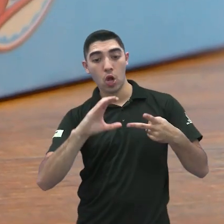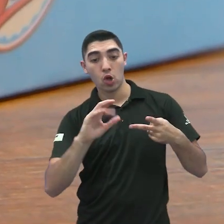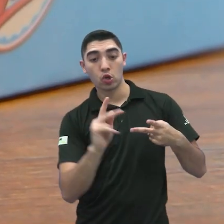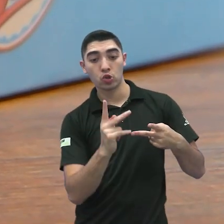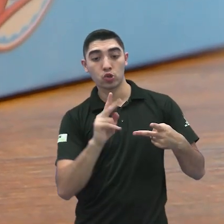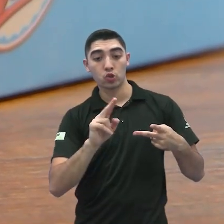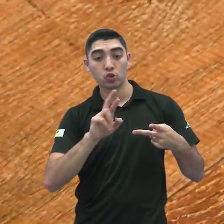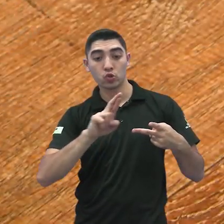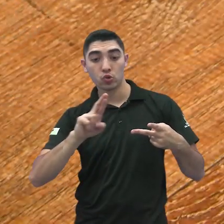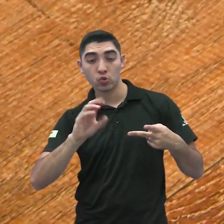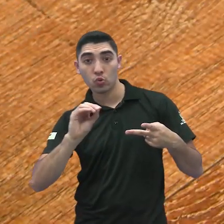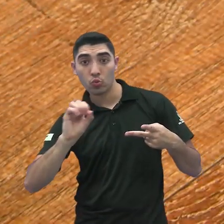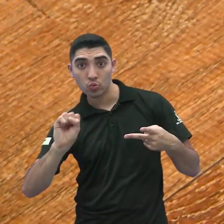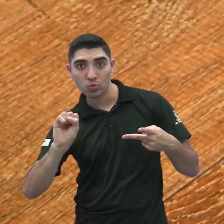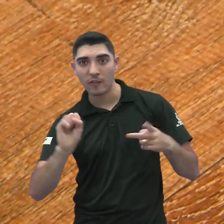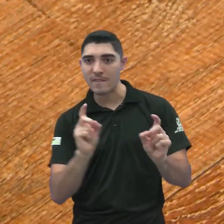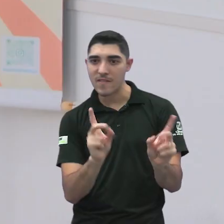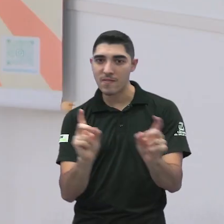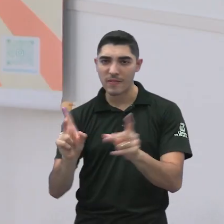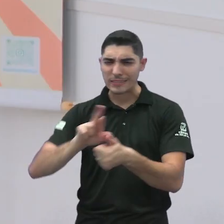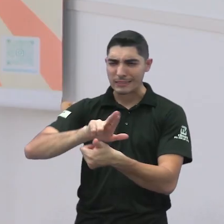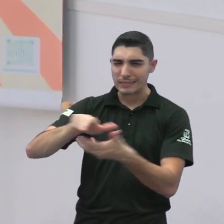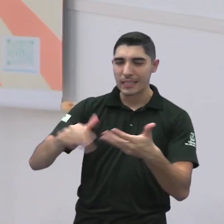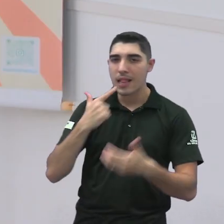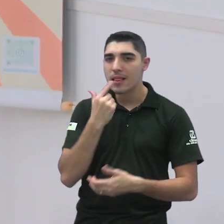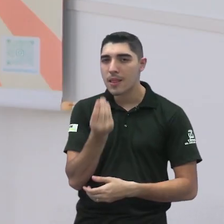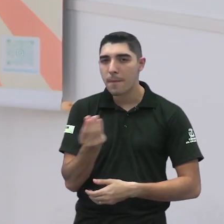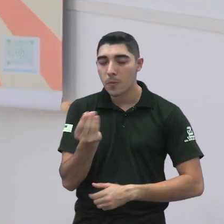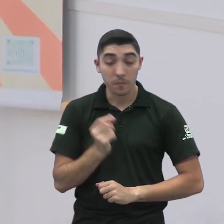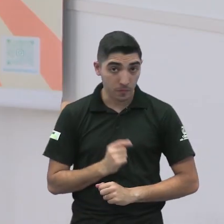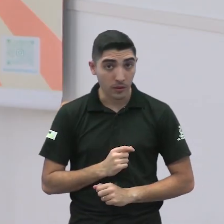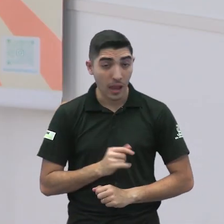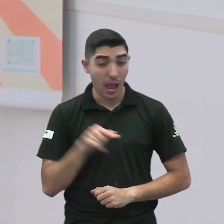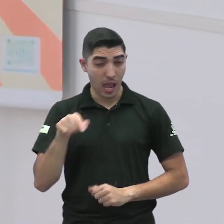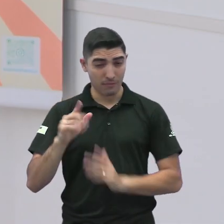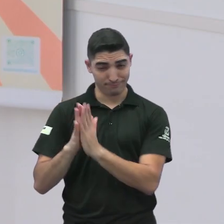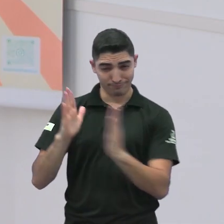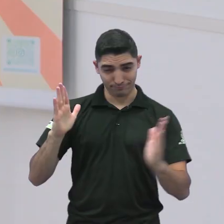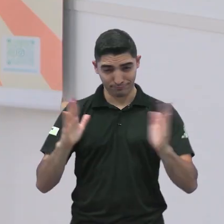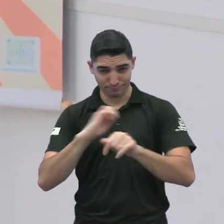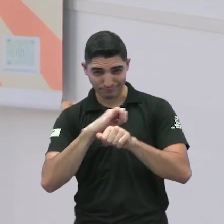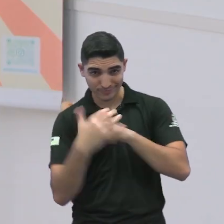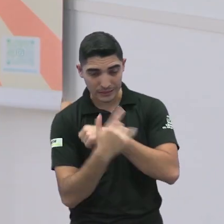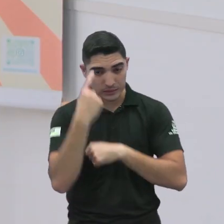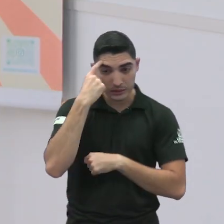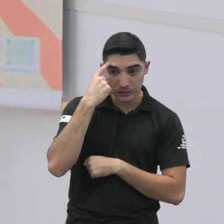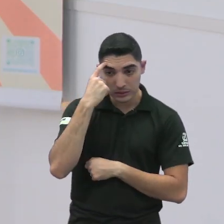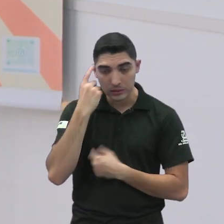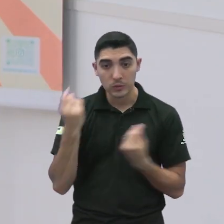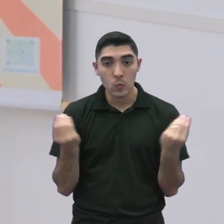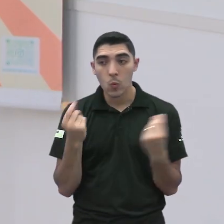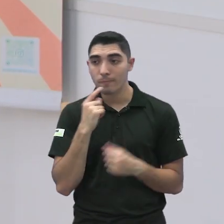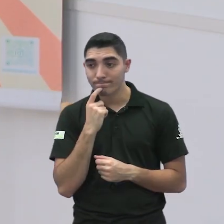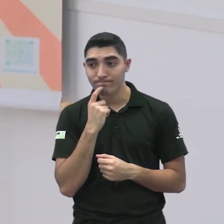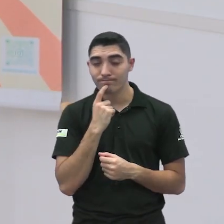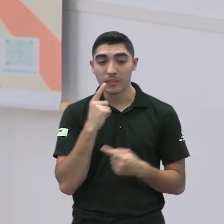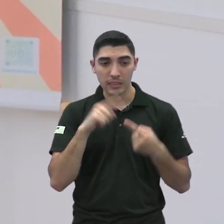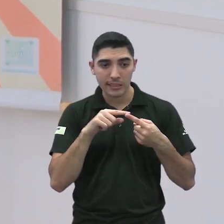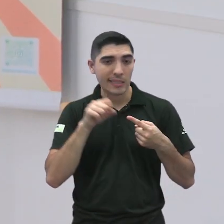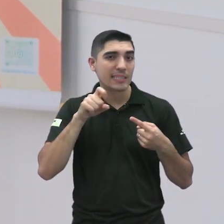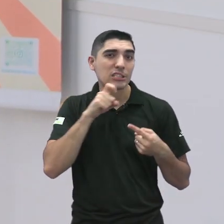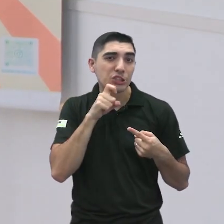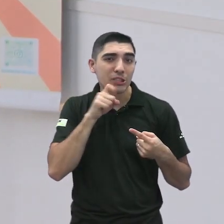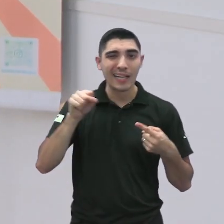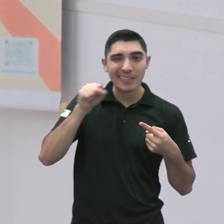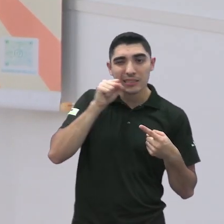passaram a vender churros, dos mais variados. Quando nós vimos que na pandemia estava tudo muito incerto, nós precisávamos colocar